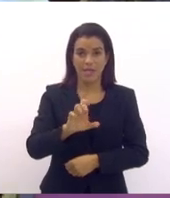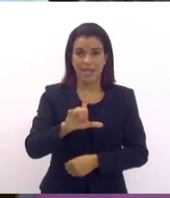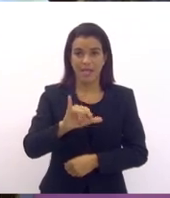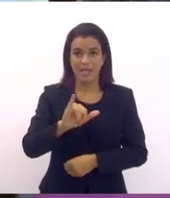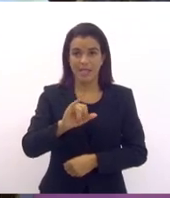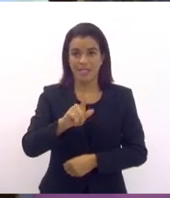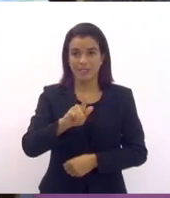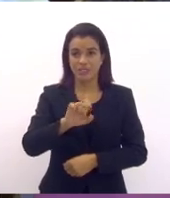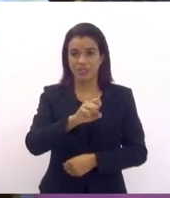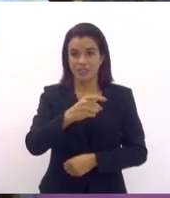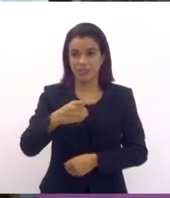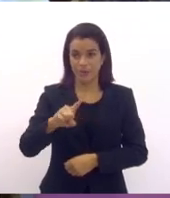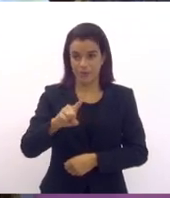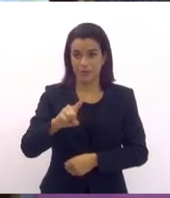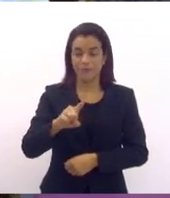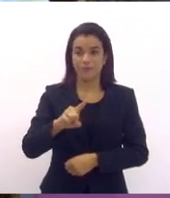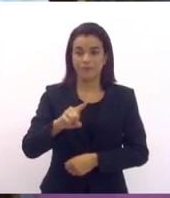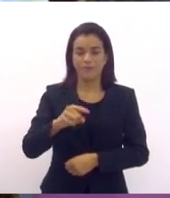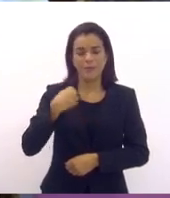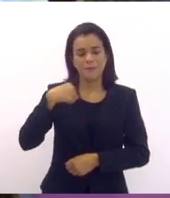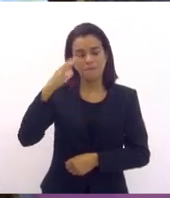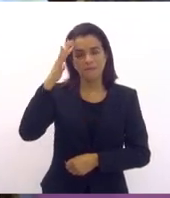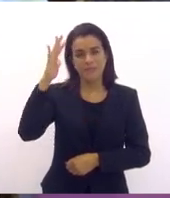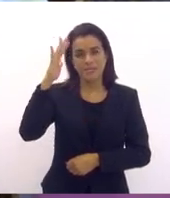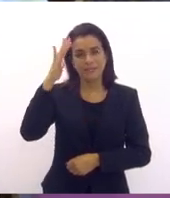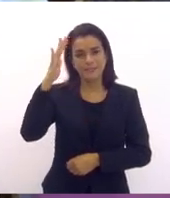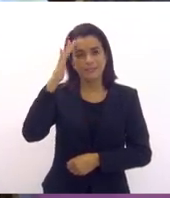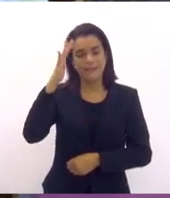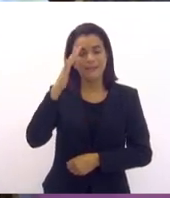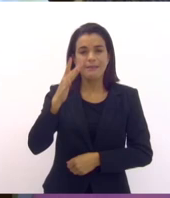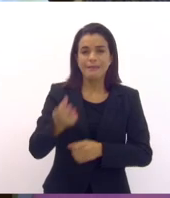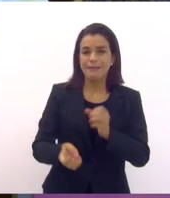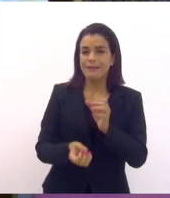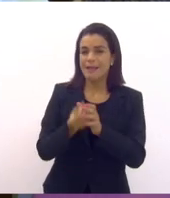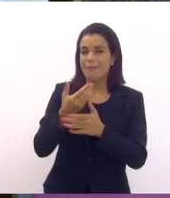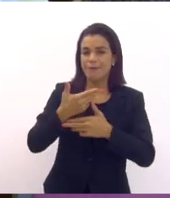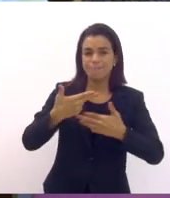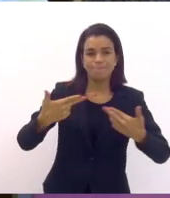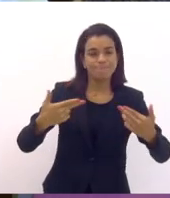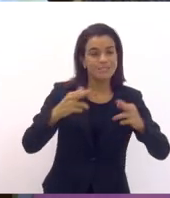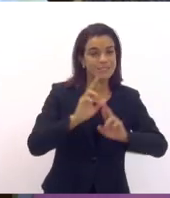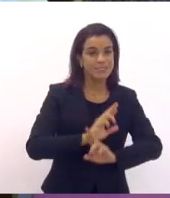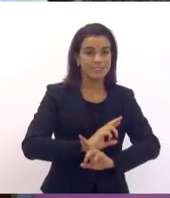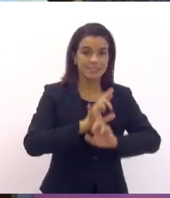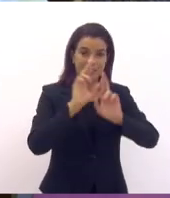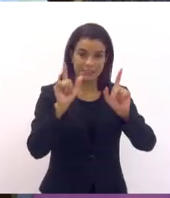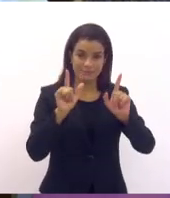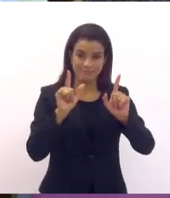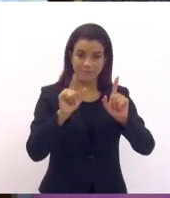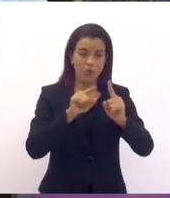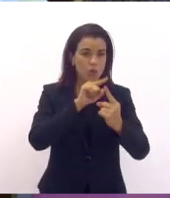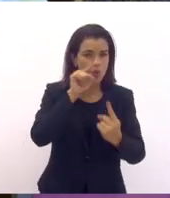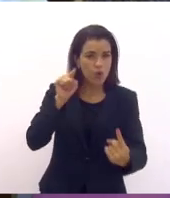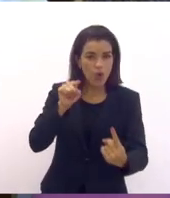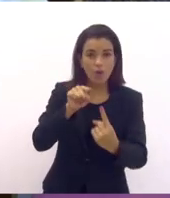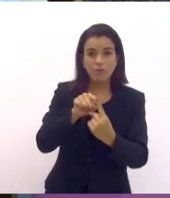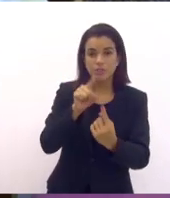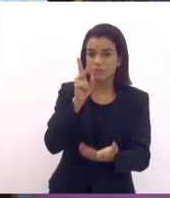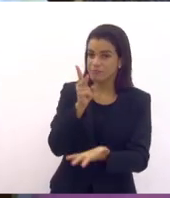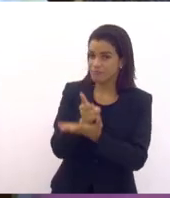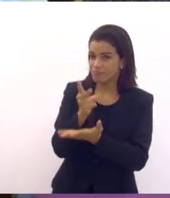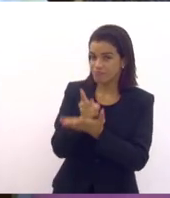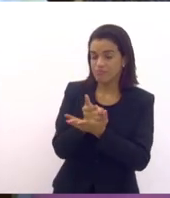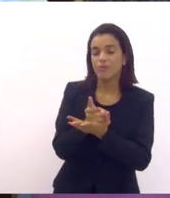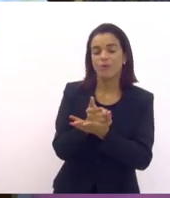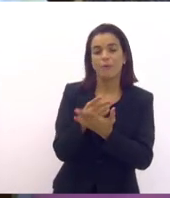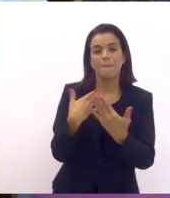edição diferente continuamos com a mesma determinação de que precisamos conversar